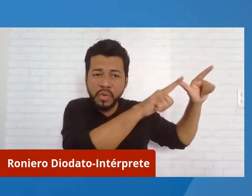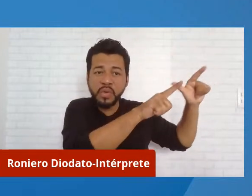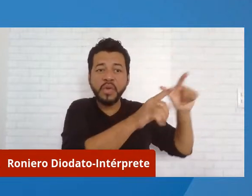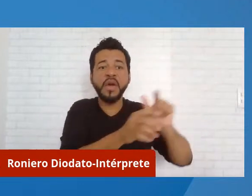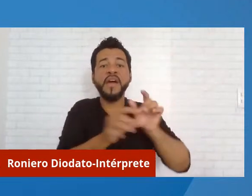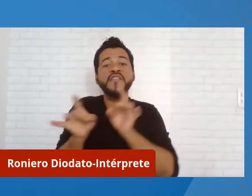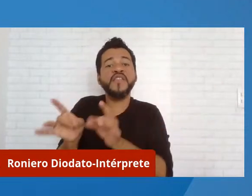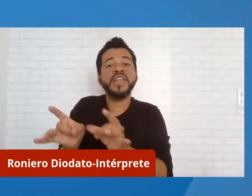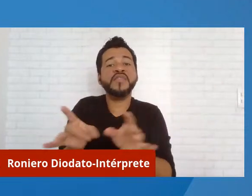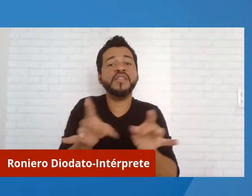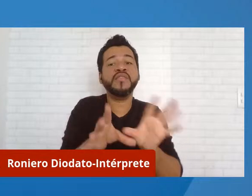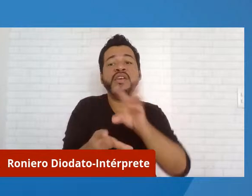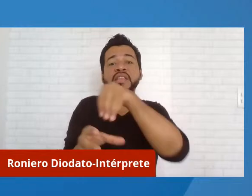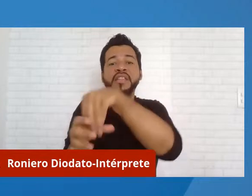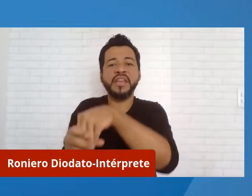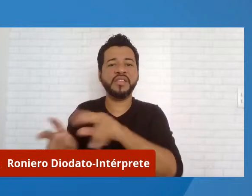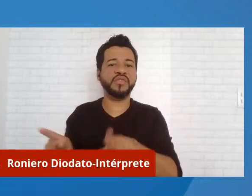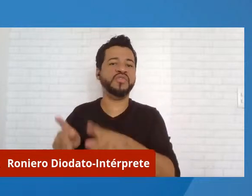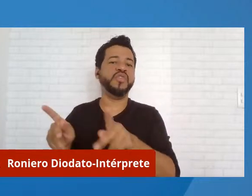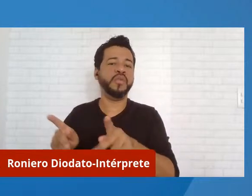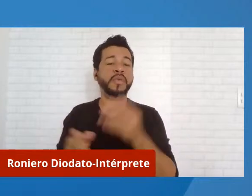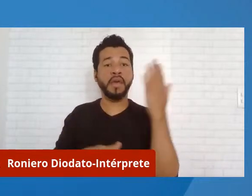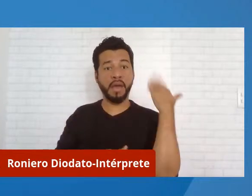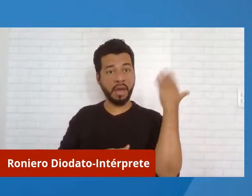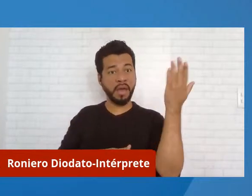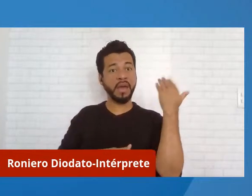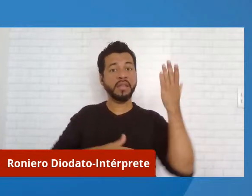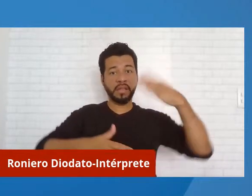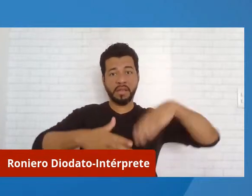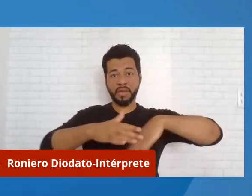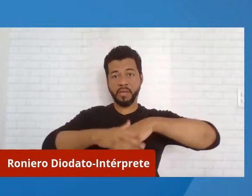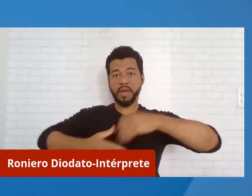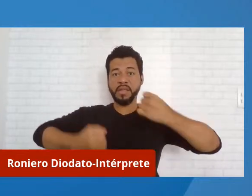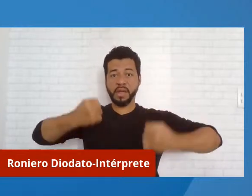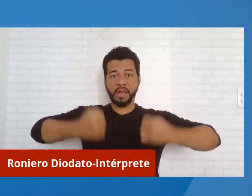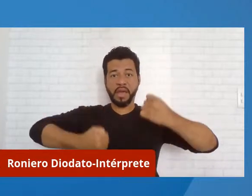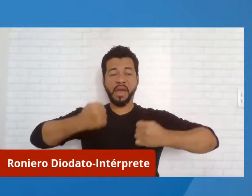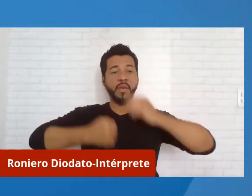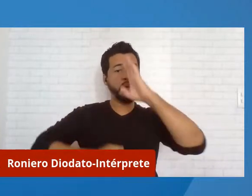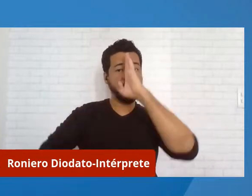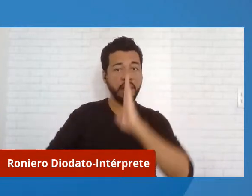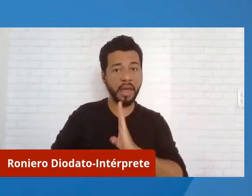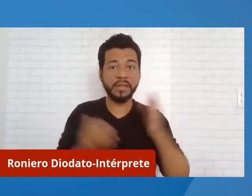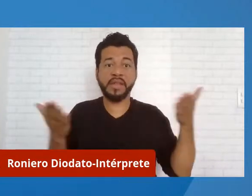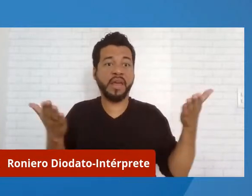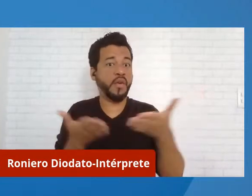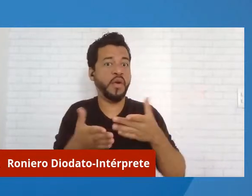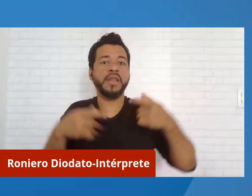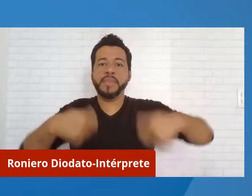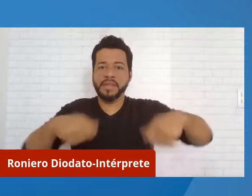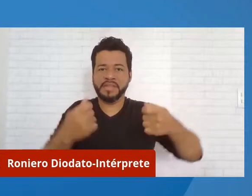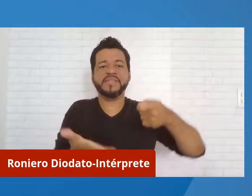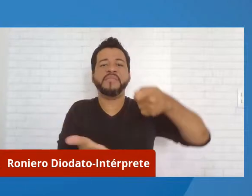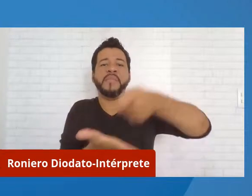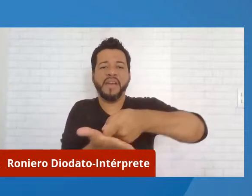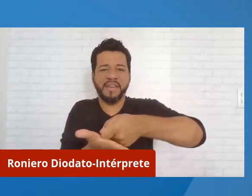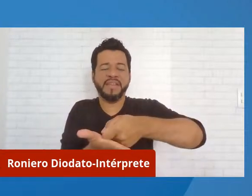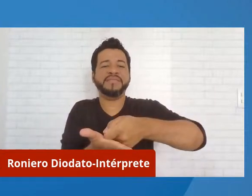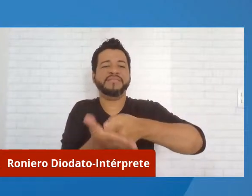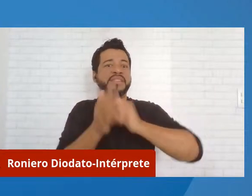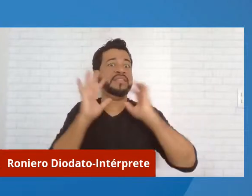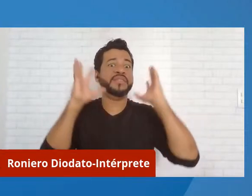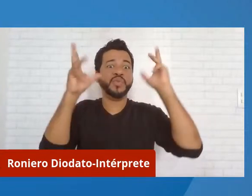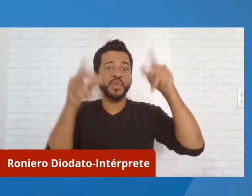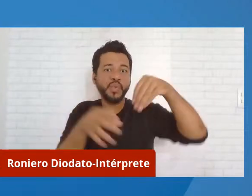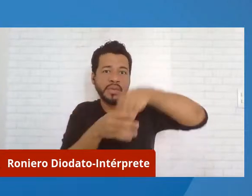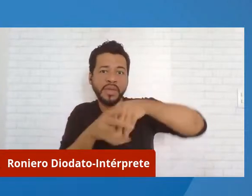era gratuito, agora é pago. É uma loja, outra loja, outra loja. Tudo é espaço comercializado.